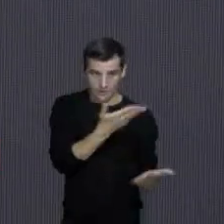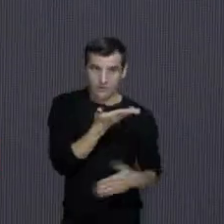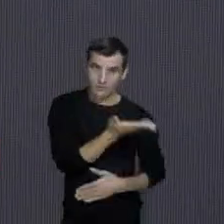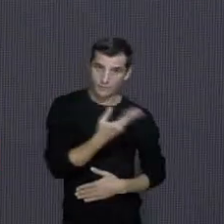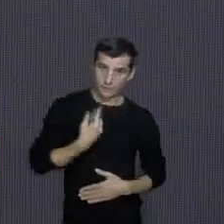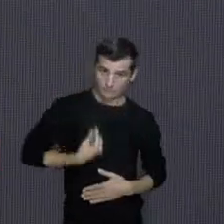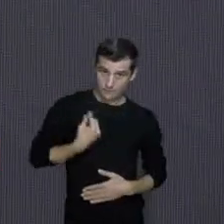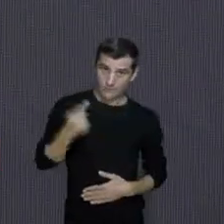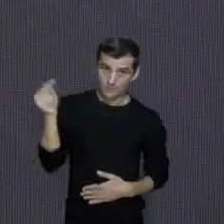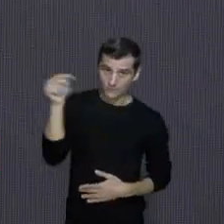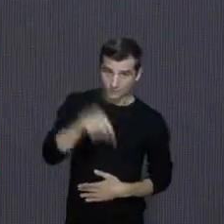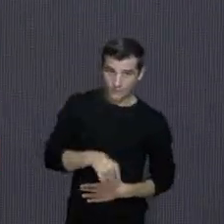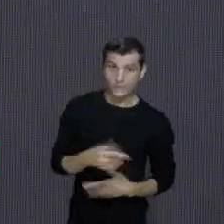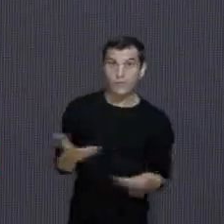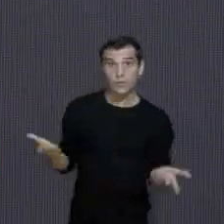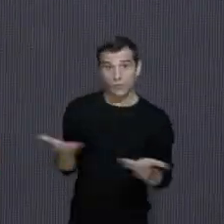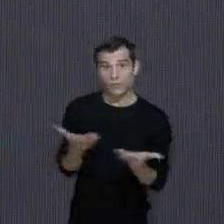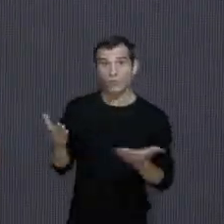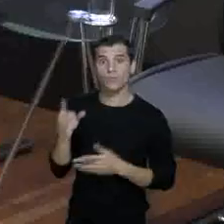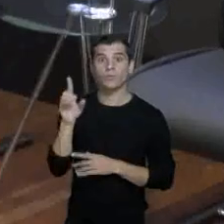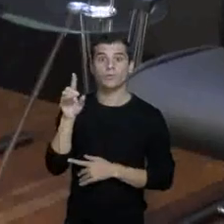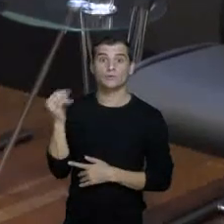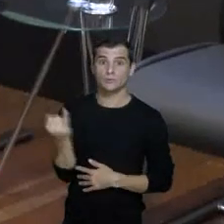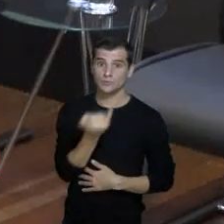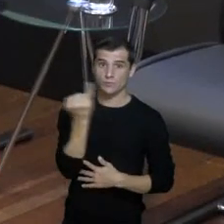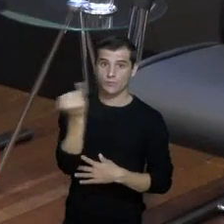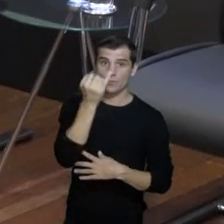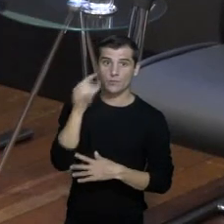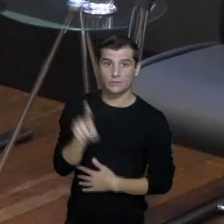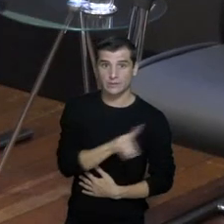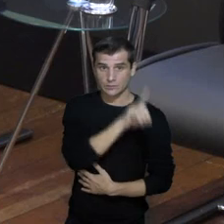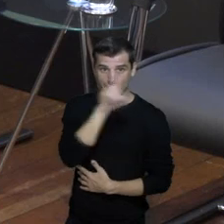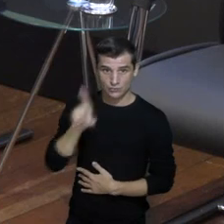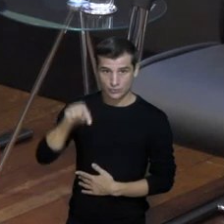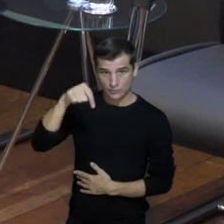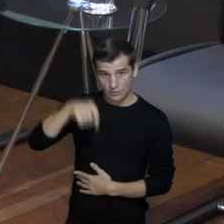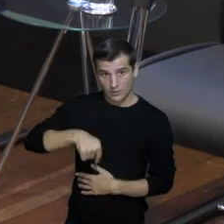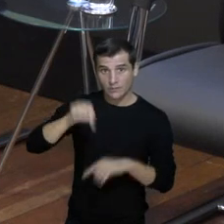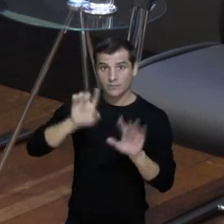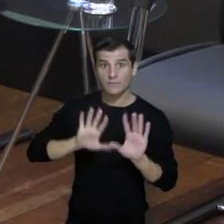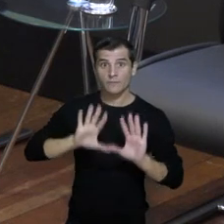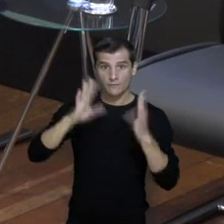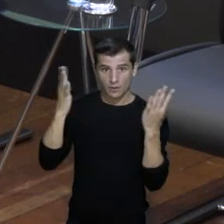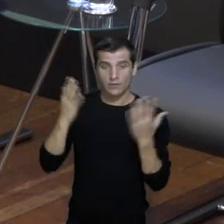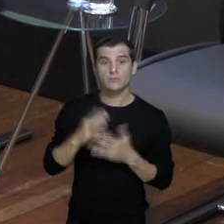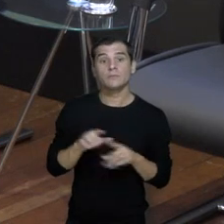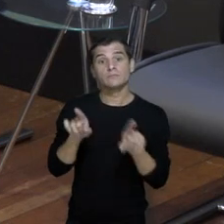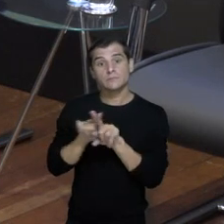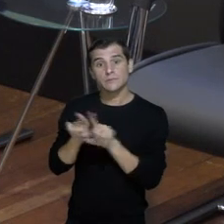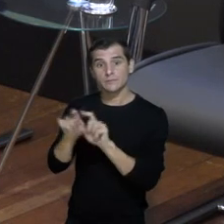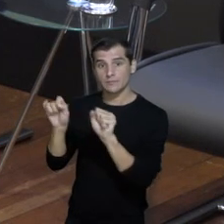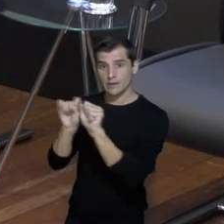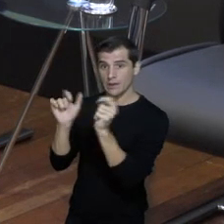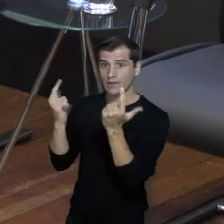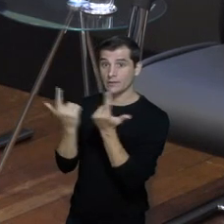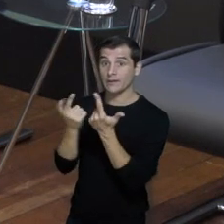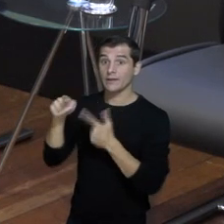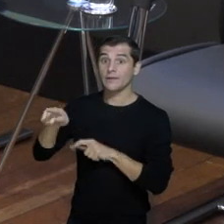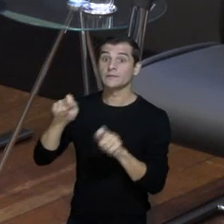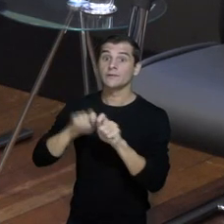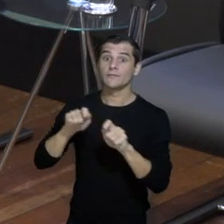Hoje é um dia importante aqui né nesse nesse evento mas também porque a assembleia Legislativa faz